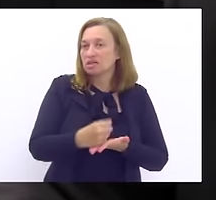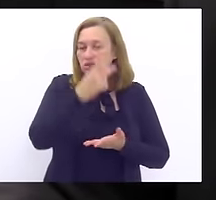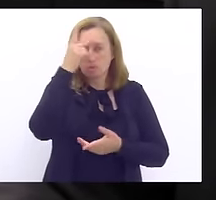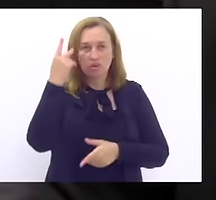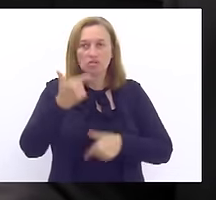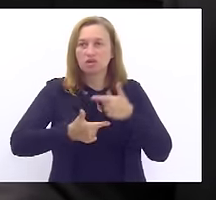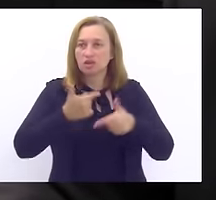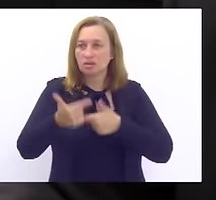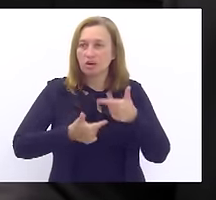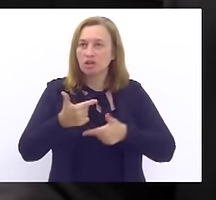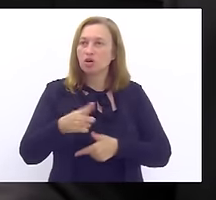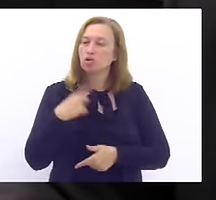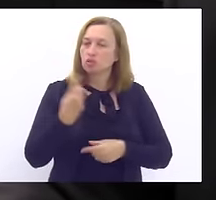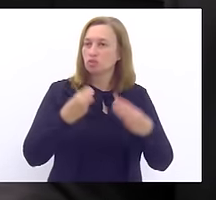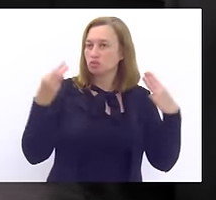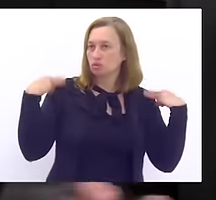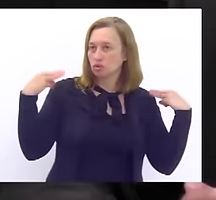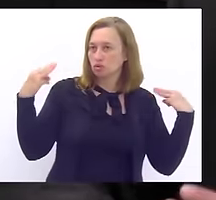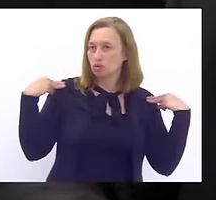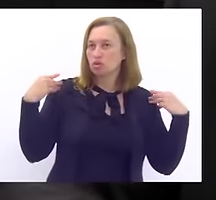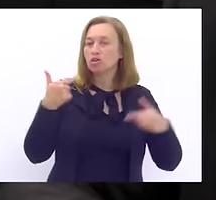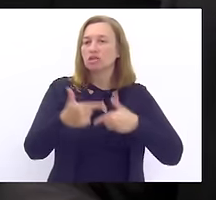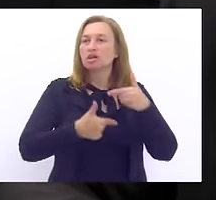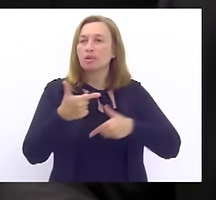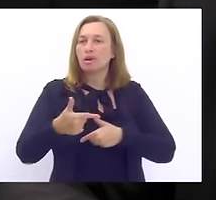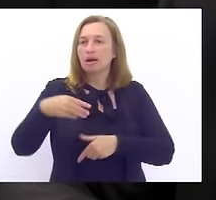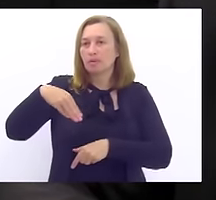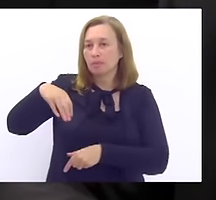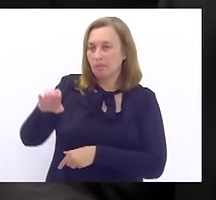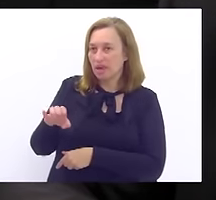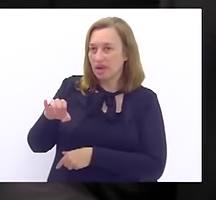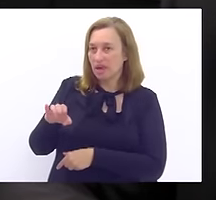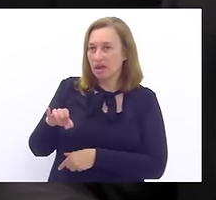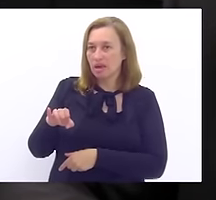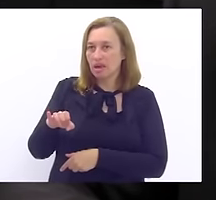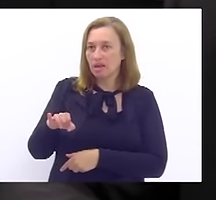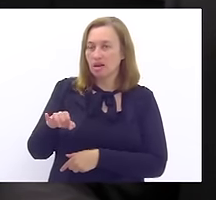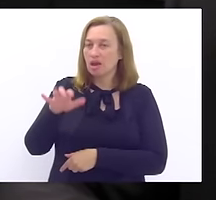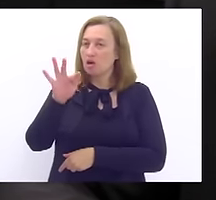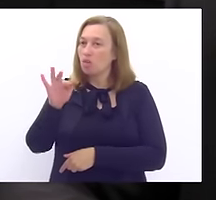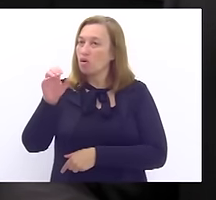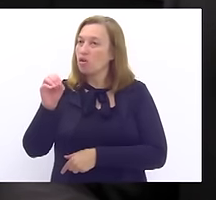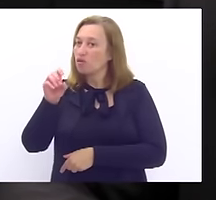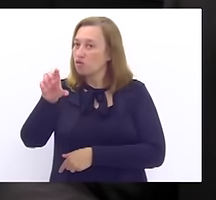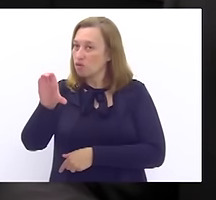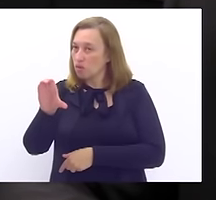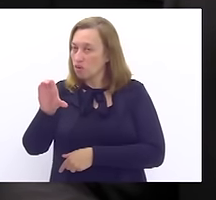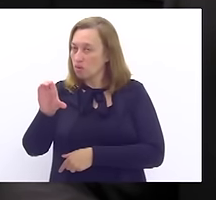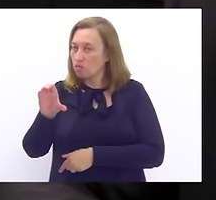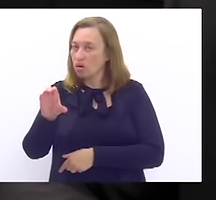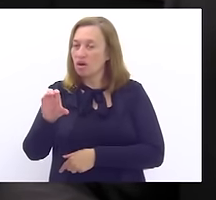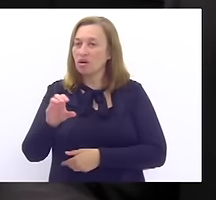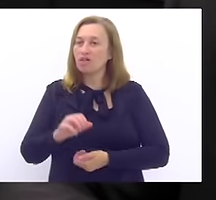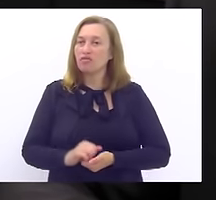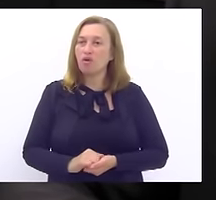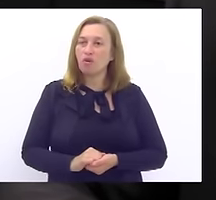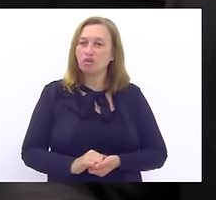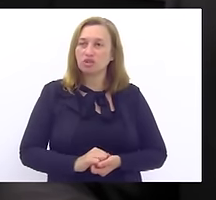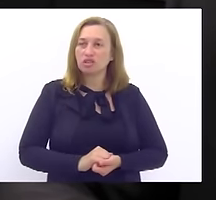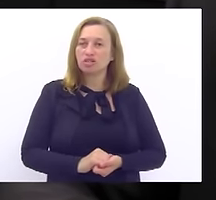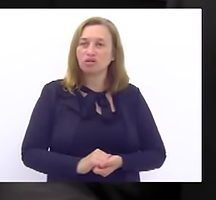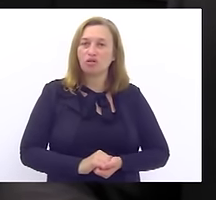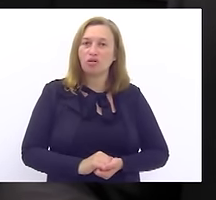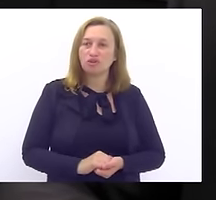os nossos motoristas trabalham em regime de mei para com a foco todos têm contrata assinados